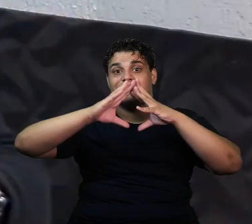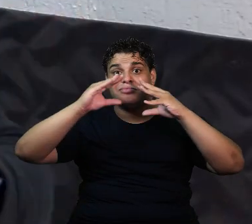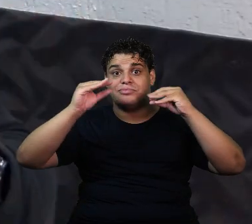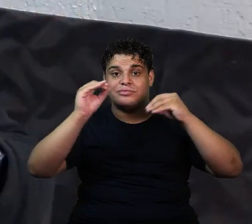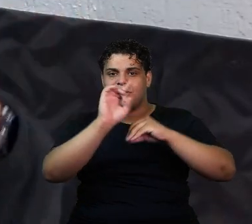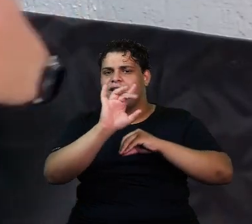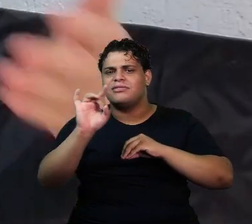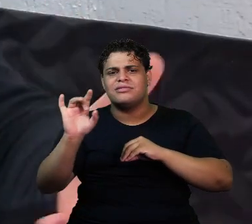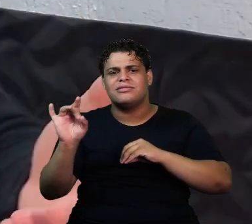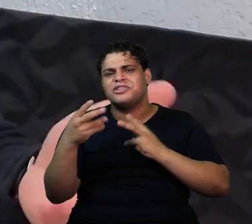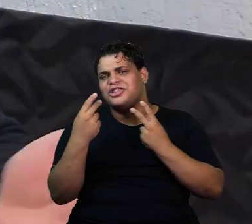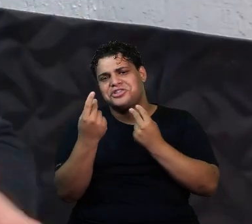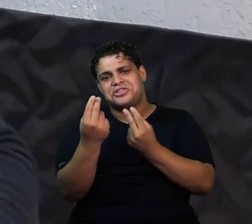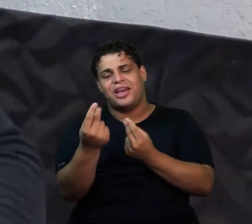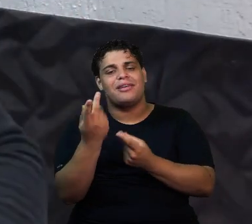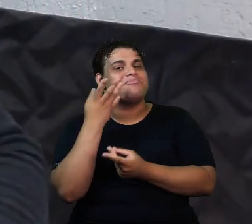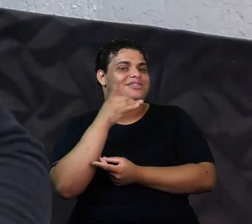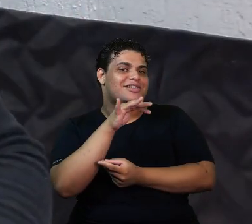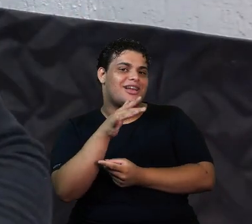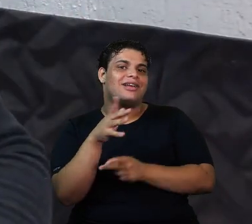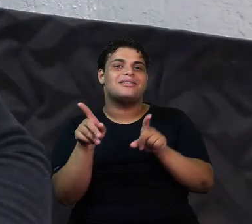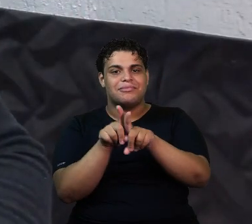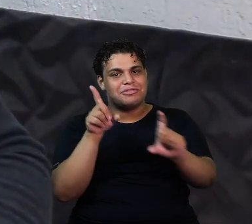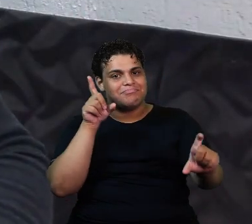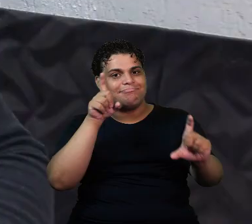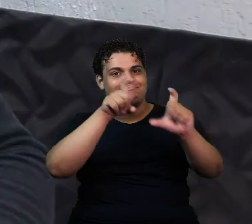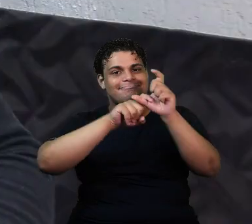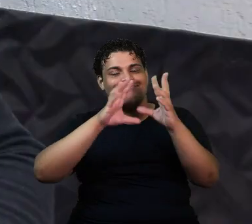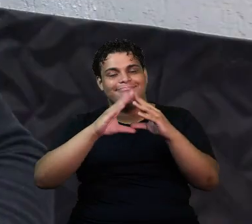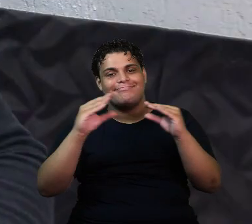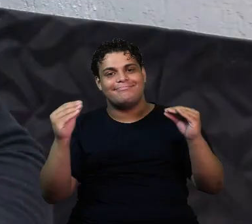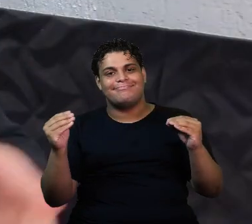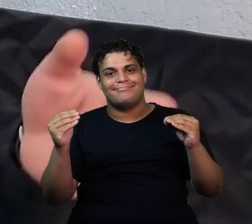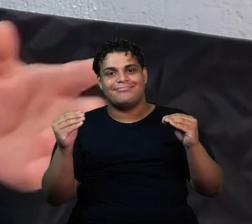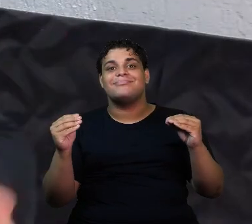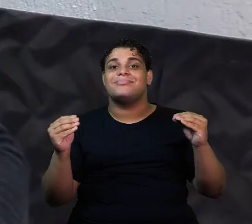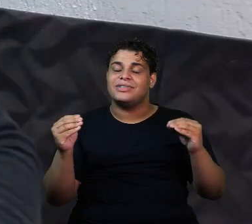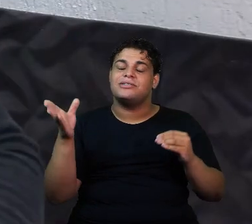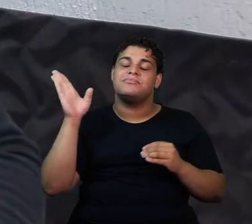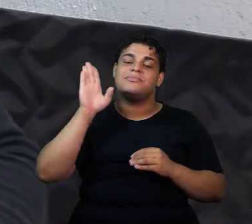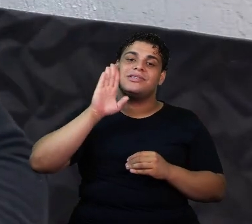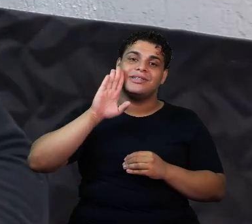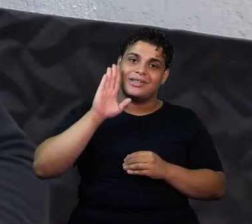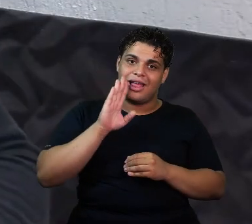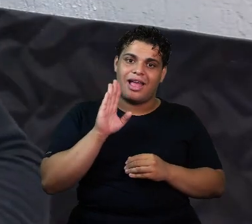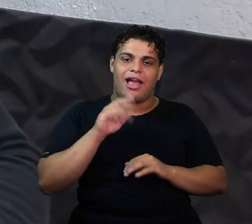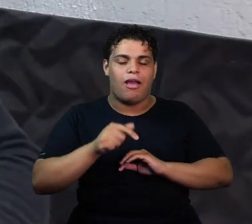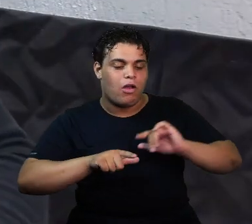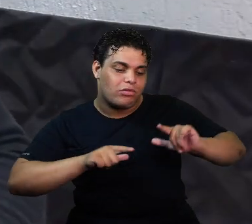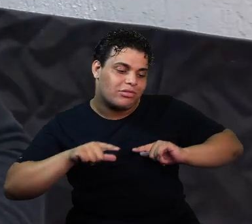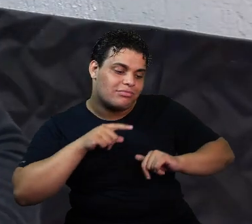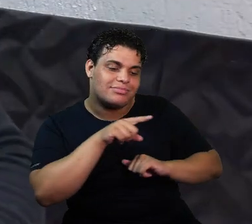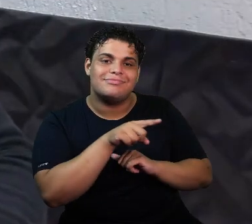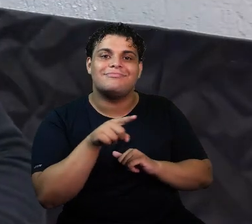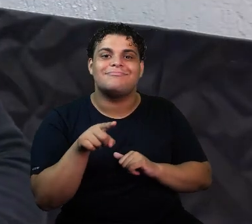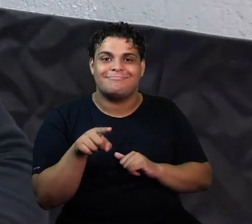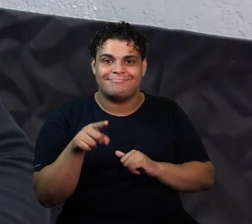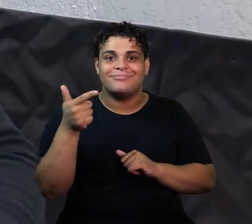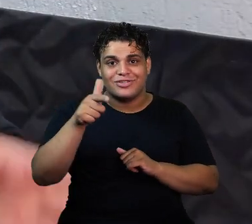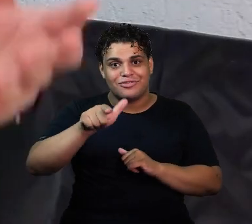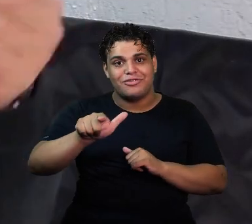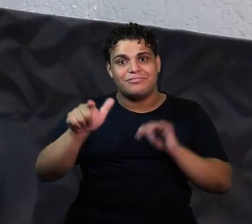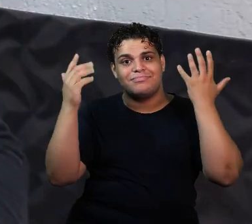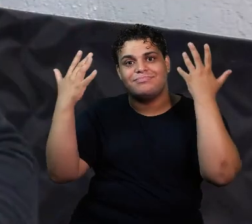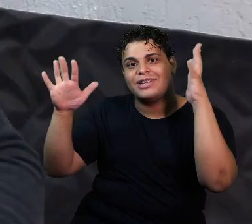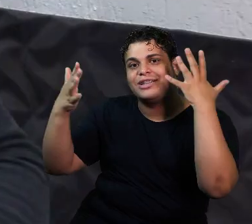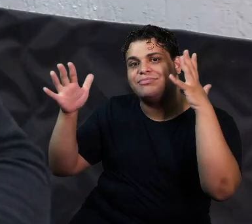mais crianças sendo parte da solução também. Então, é muito bacana o trabalho de vocês. Novamente, parabenizo, né,